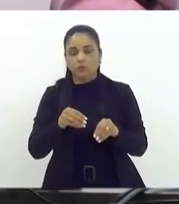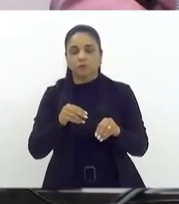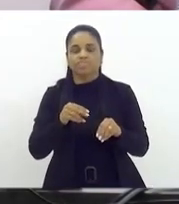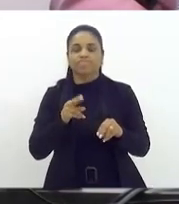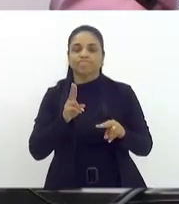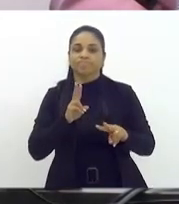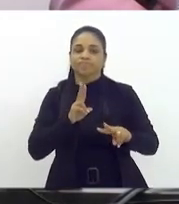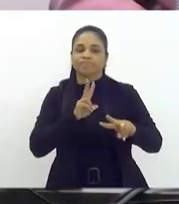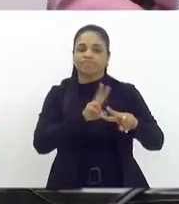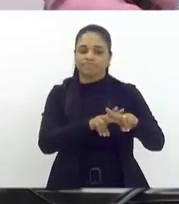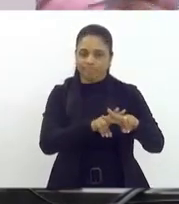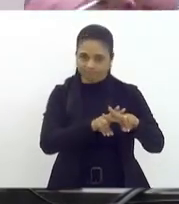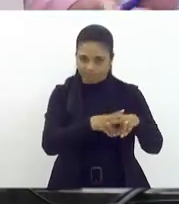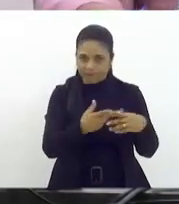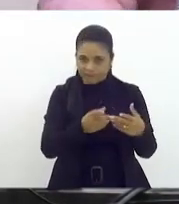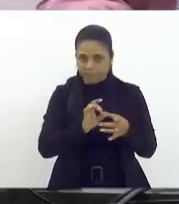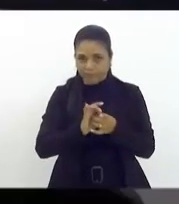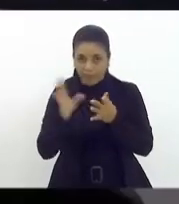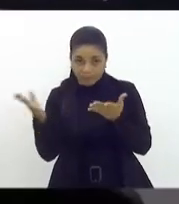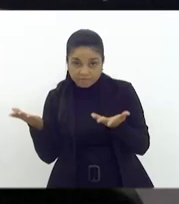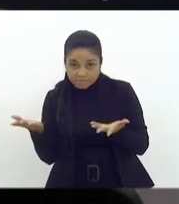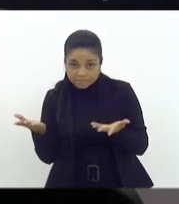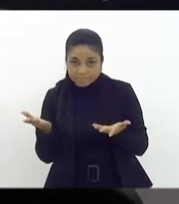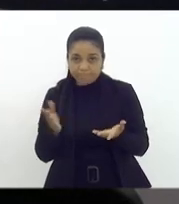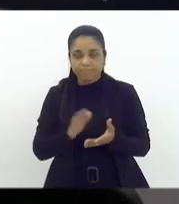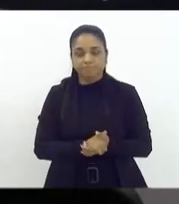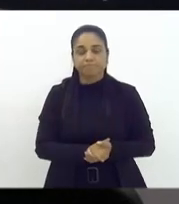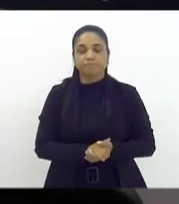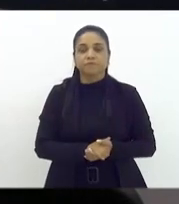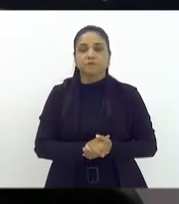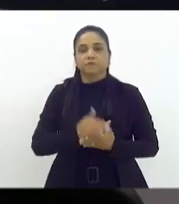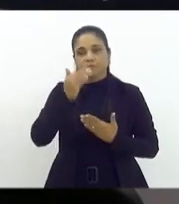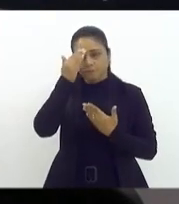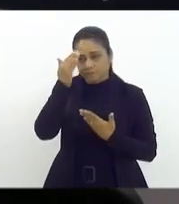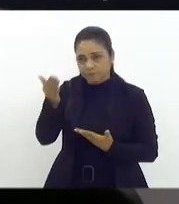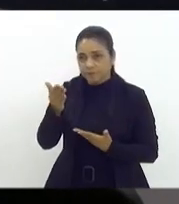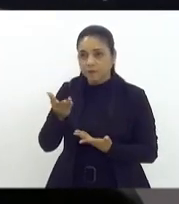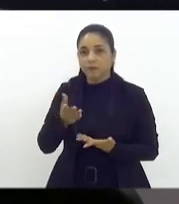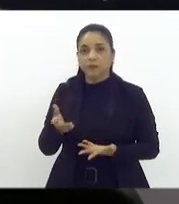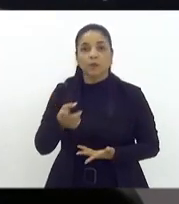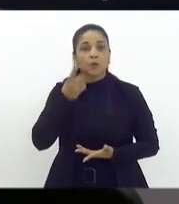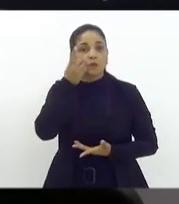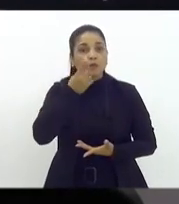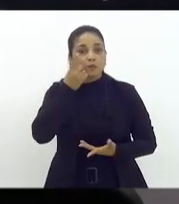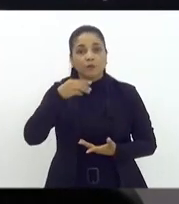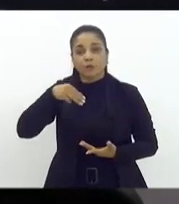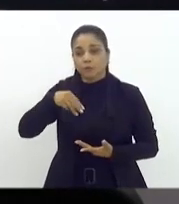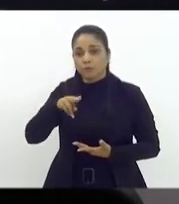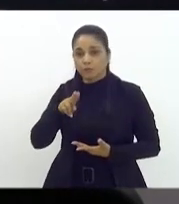da Liberdade era isso muito obrigada Deputado munir